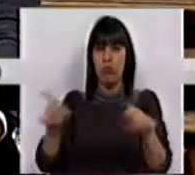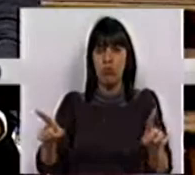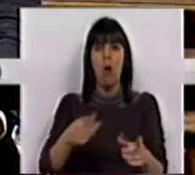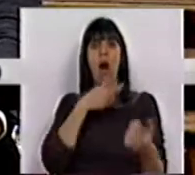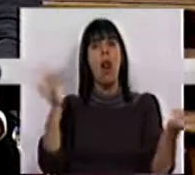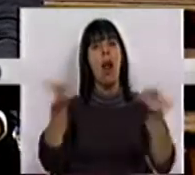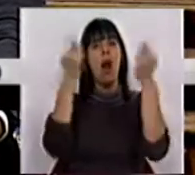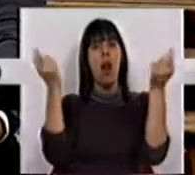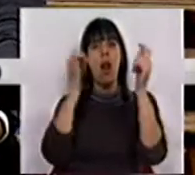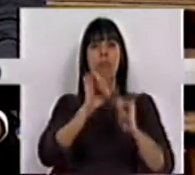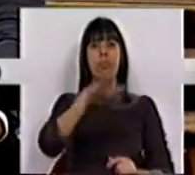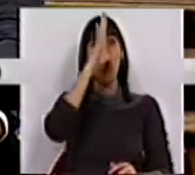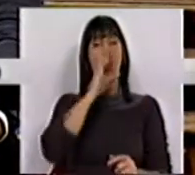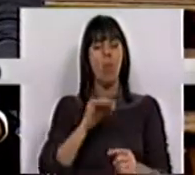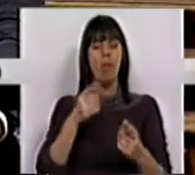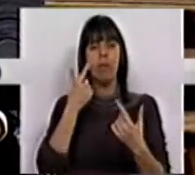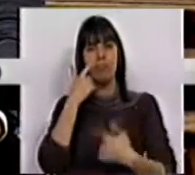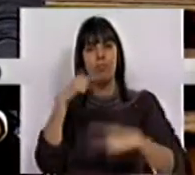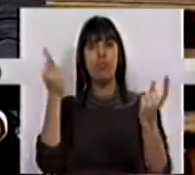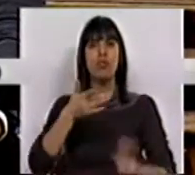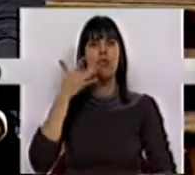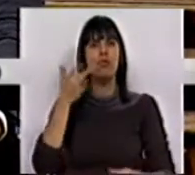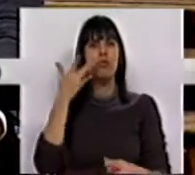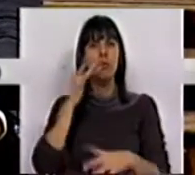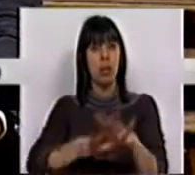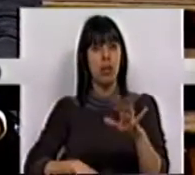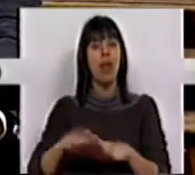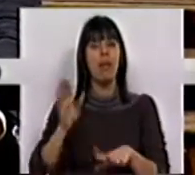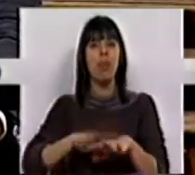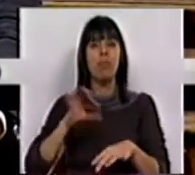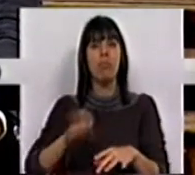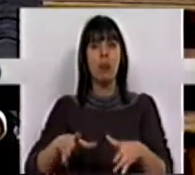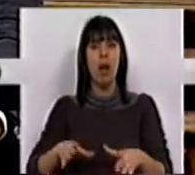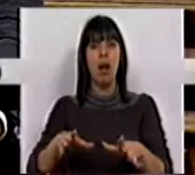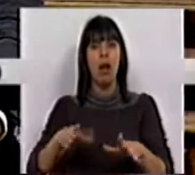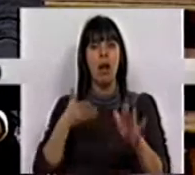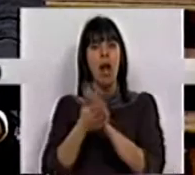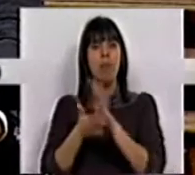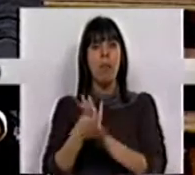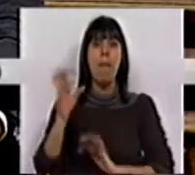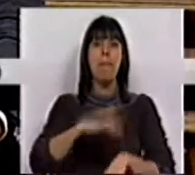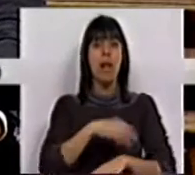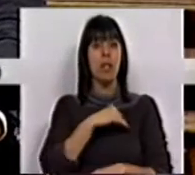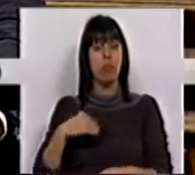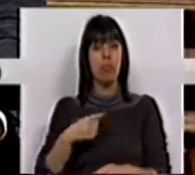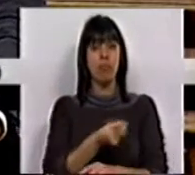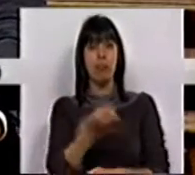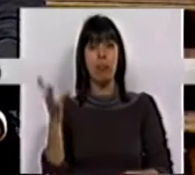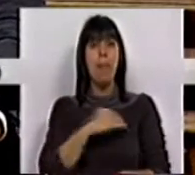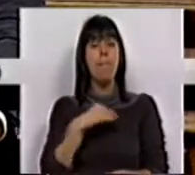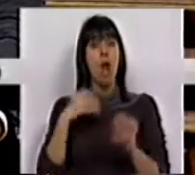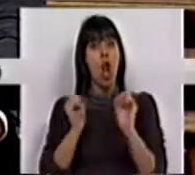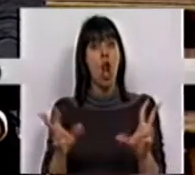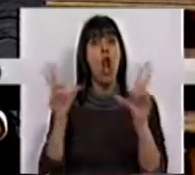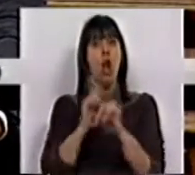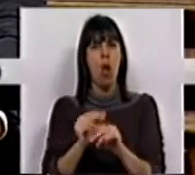a propaganda do Governo e põe a nu a demagogia que tem feito em torno da admissão de mais médicos, porque o número de médicos, de